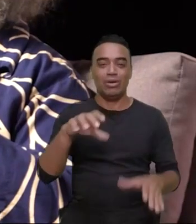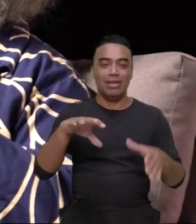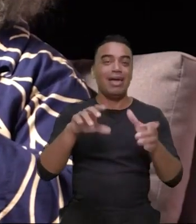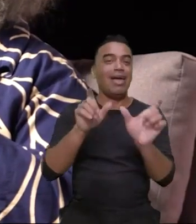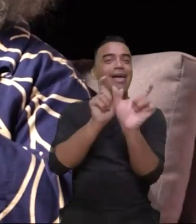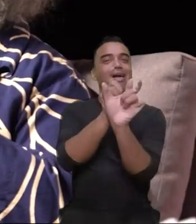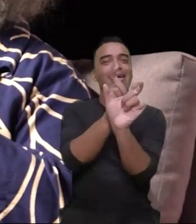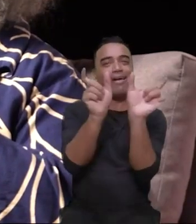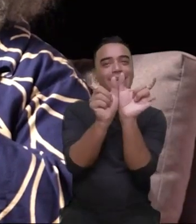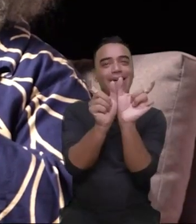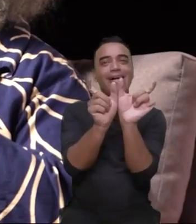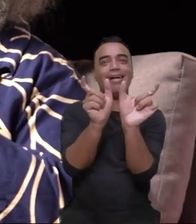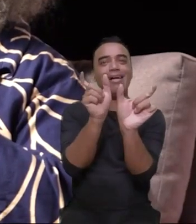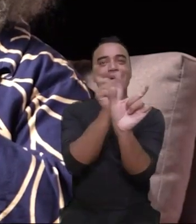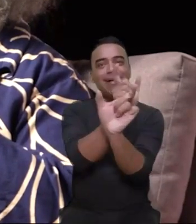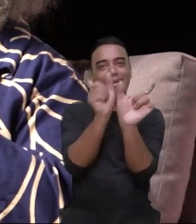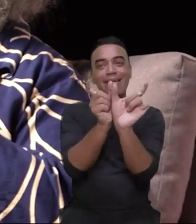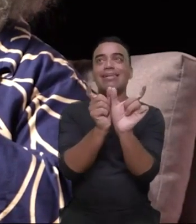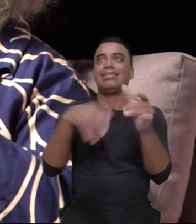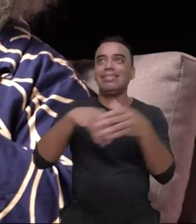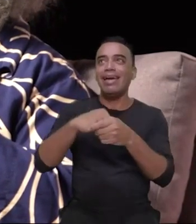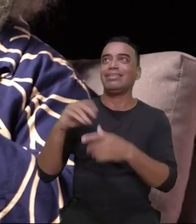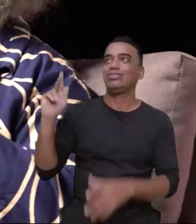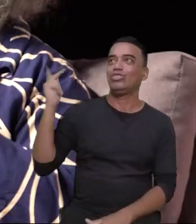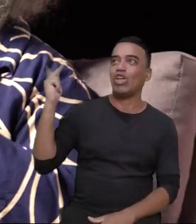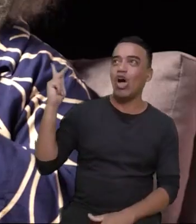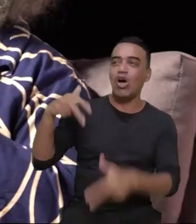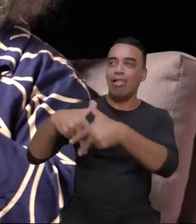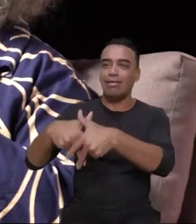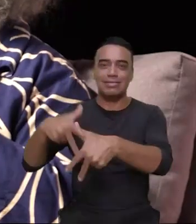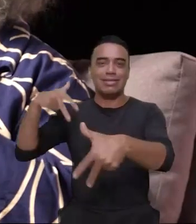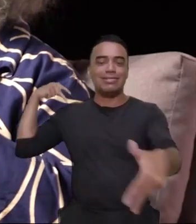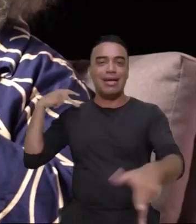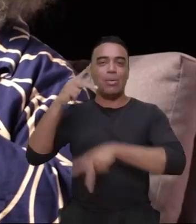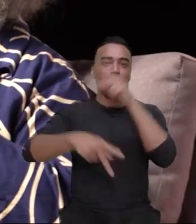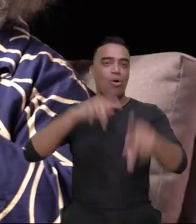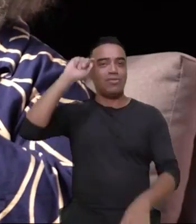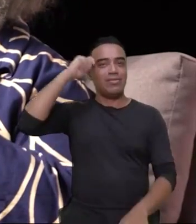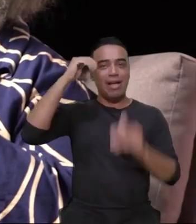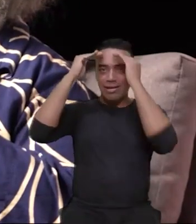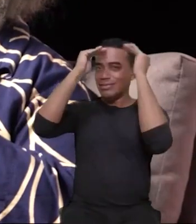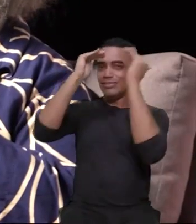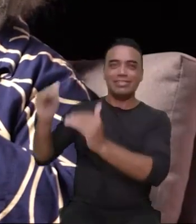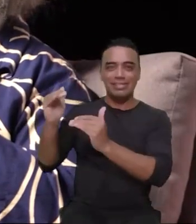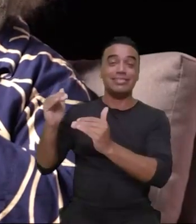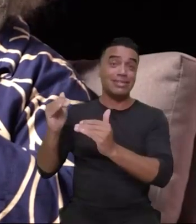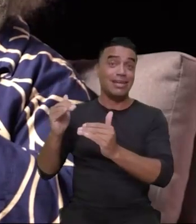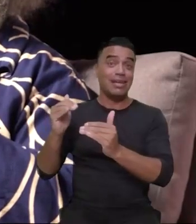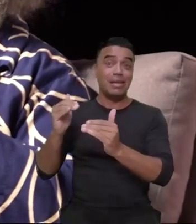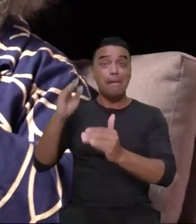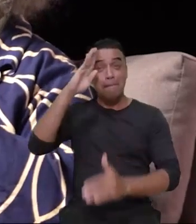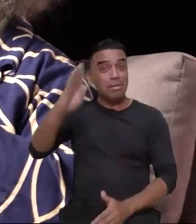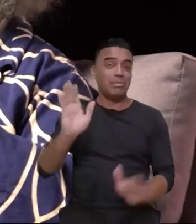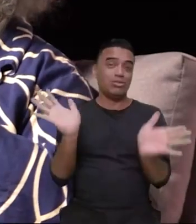semantizado por essa condição histórica e ancestral dos povos africanos e, notadamente,